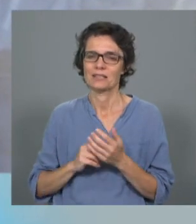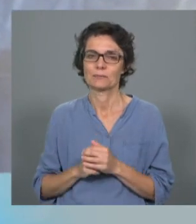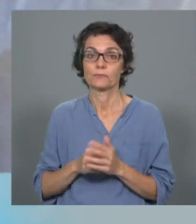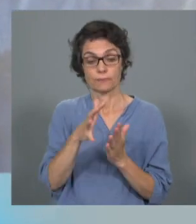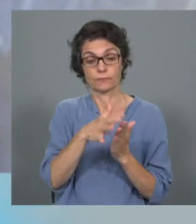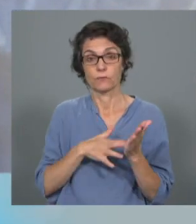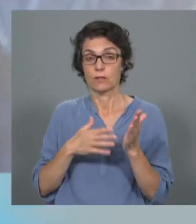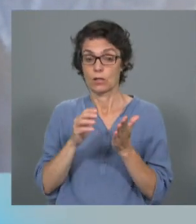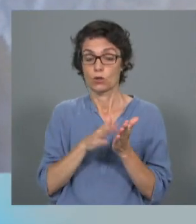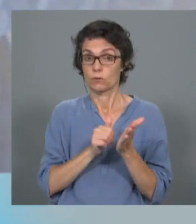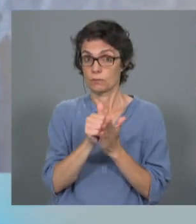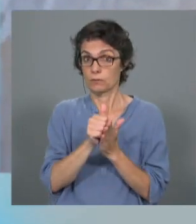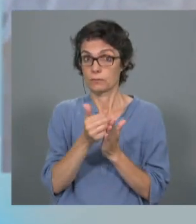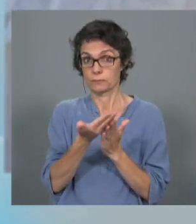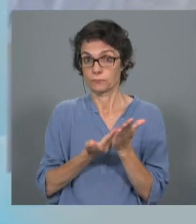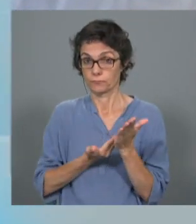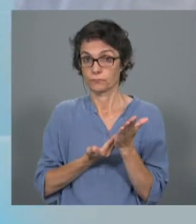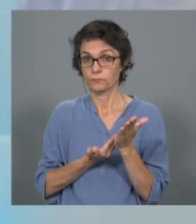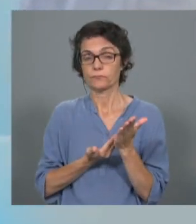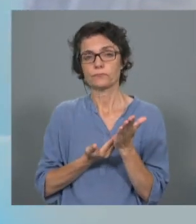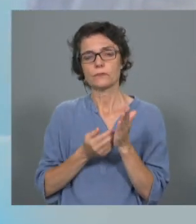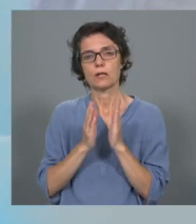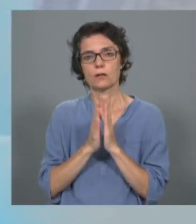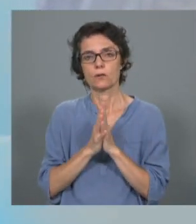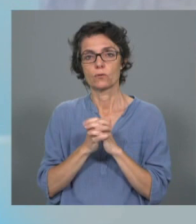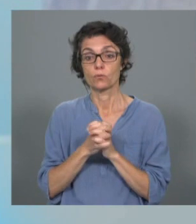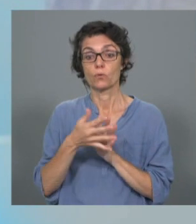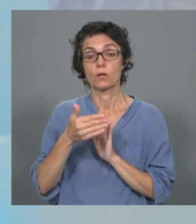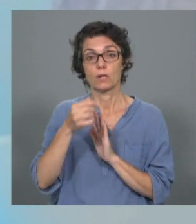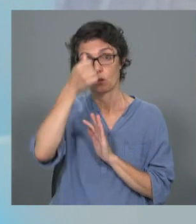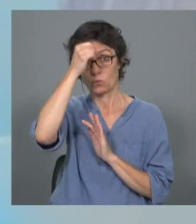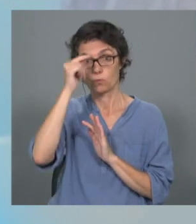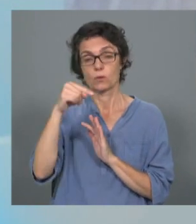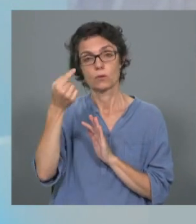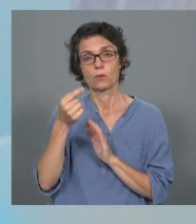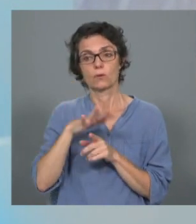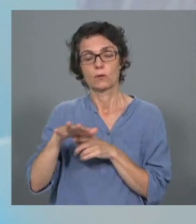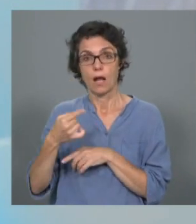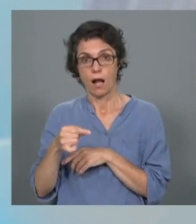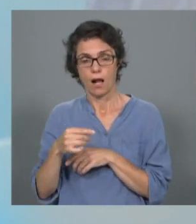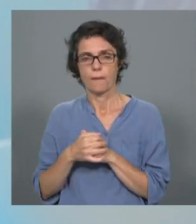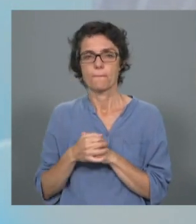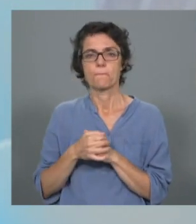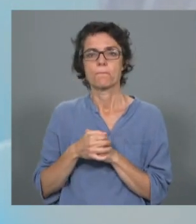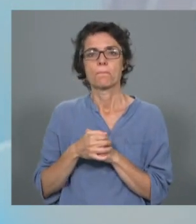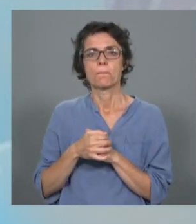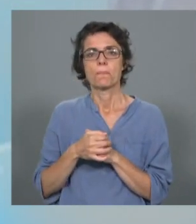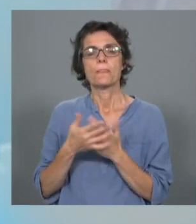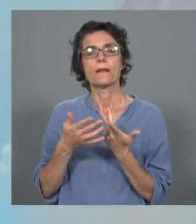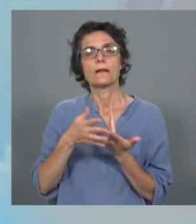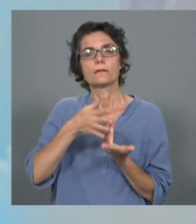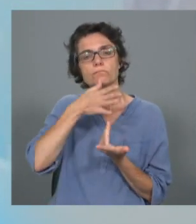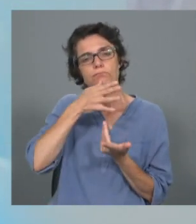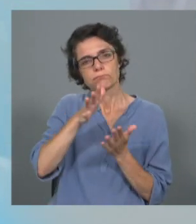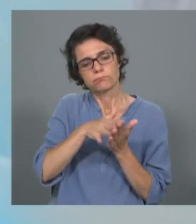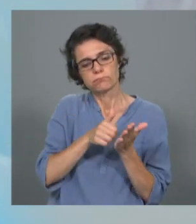nas Eucaristias deste domingo, outras mensagens aí podemos encontrar e vamos desde já Muito analisar bem. o